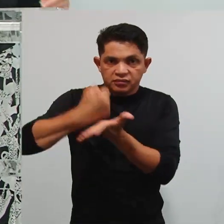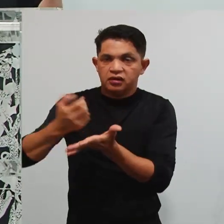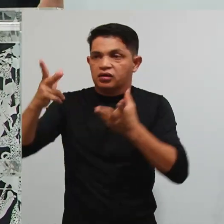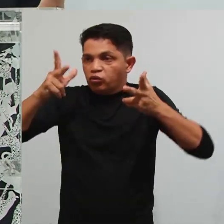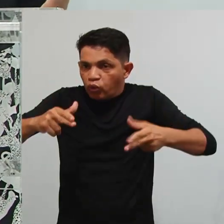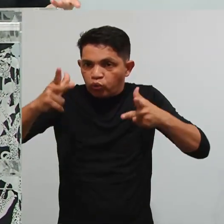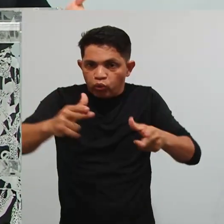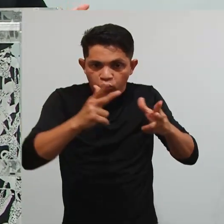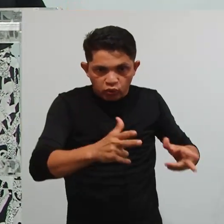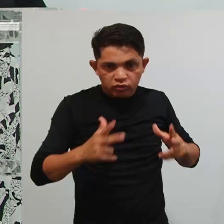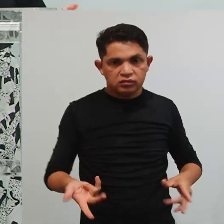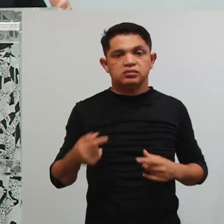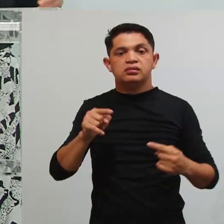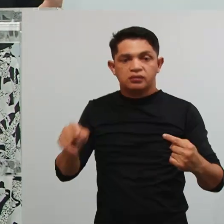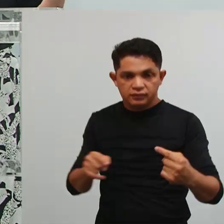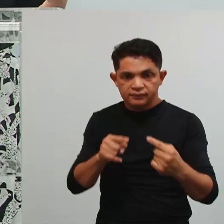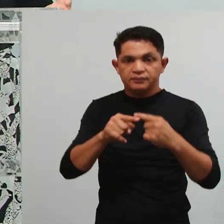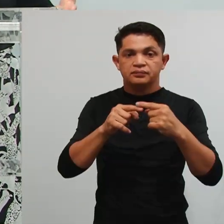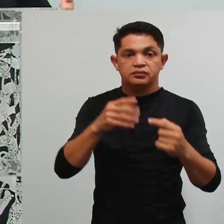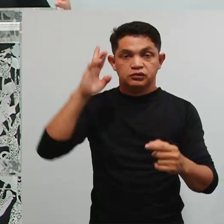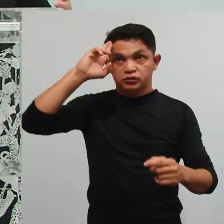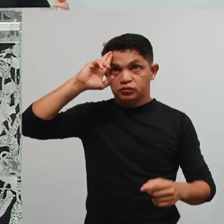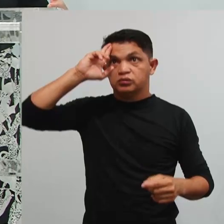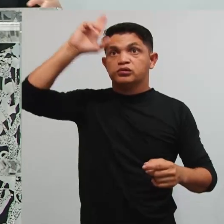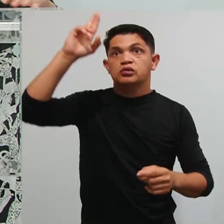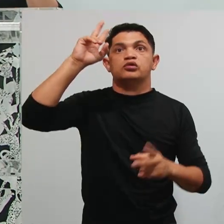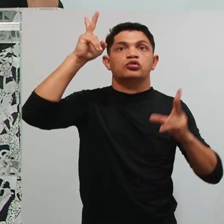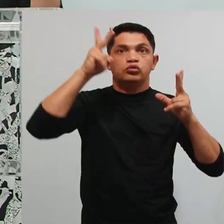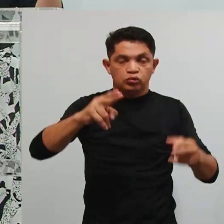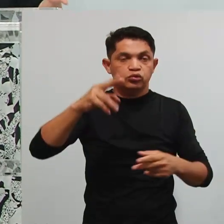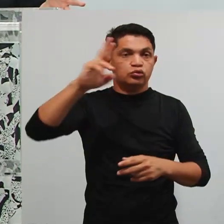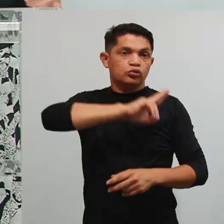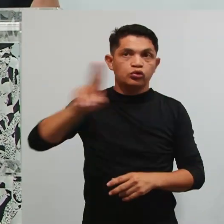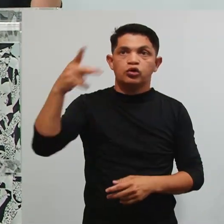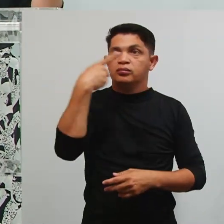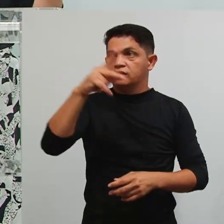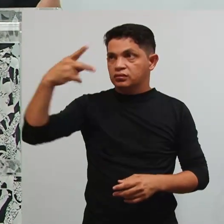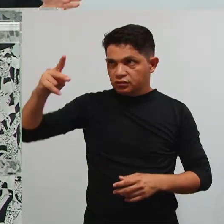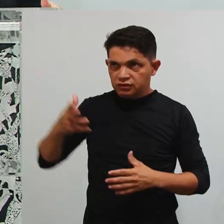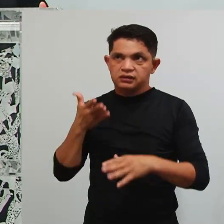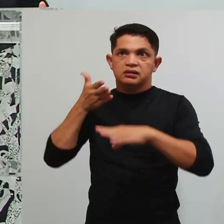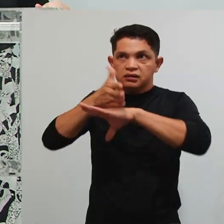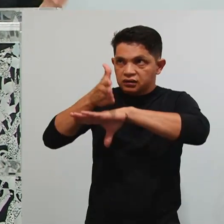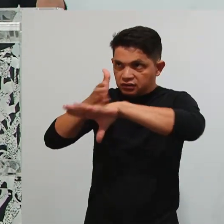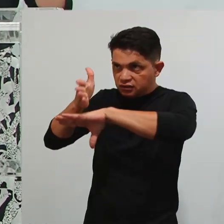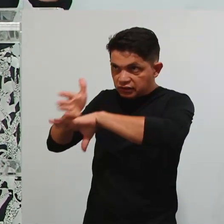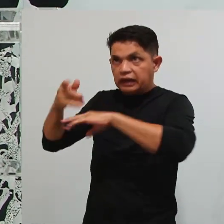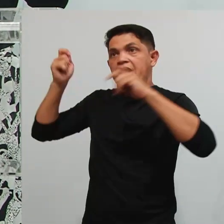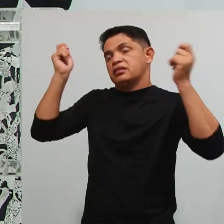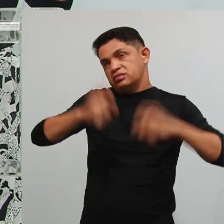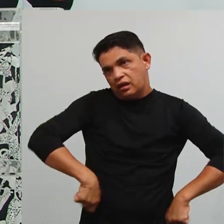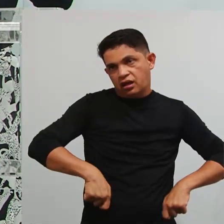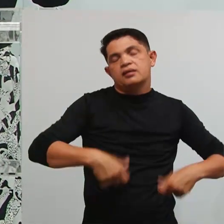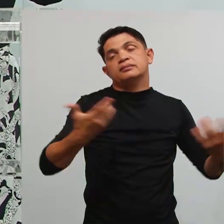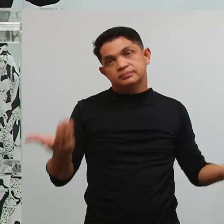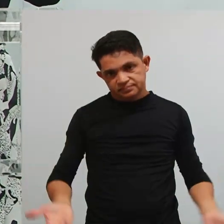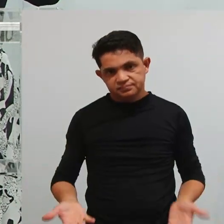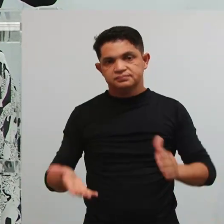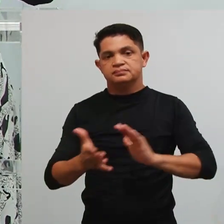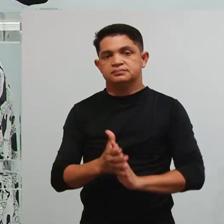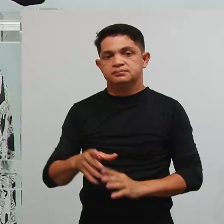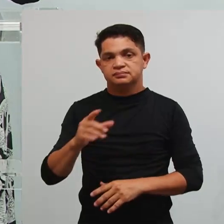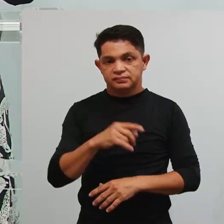tem se utilizado muito a assinatura do SouGov, né? Então, que todo mundo tem acesso lá no SouGov, e aí tem essa